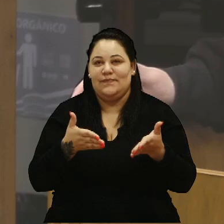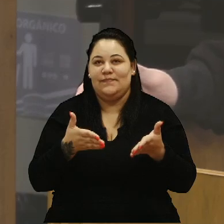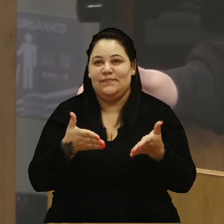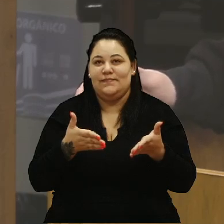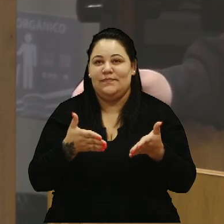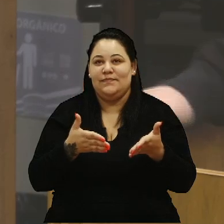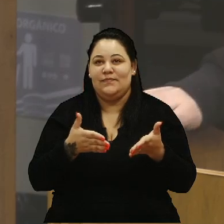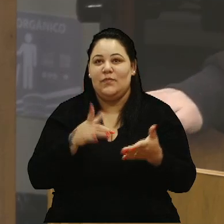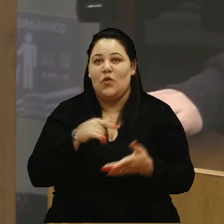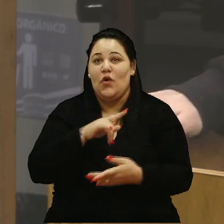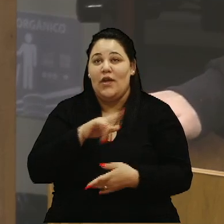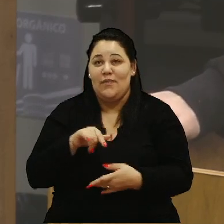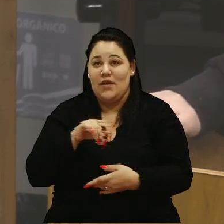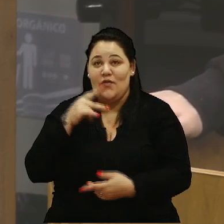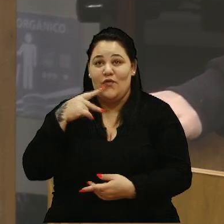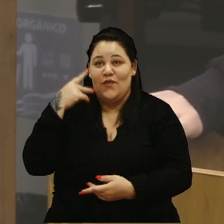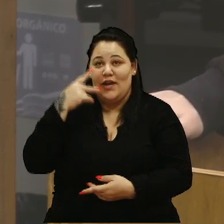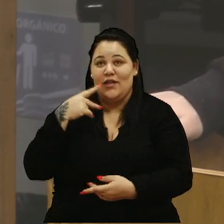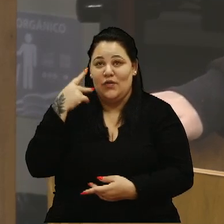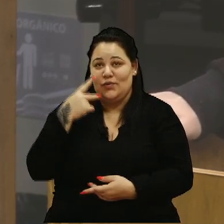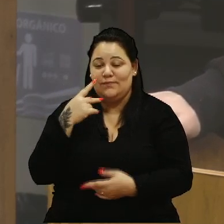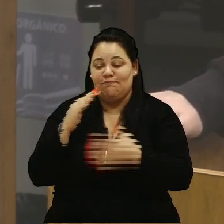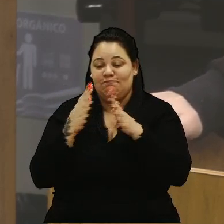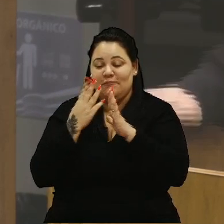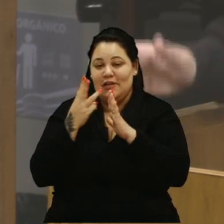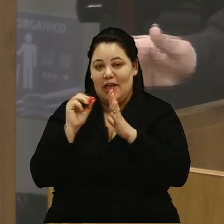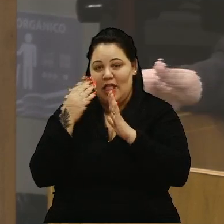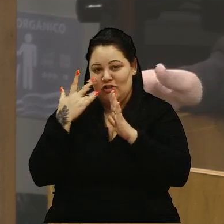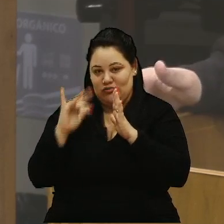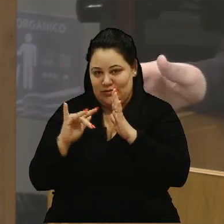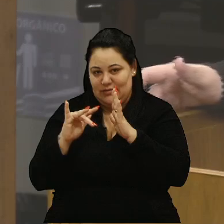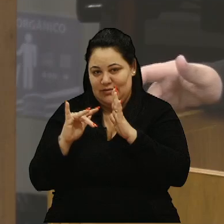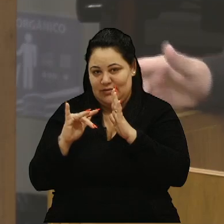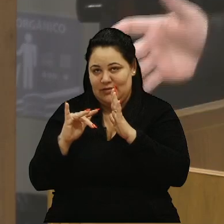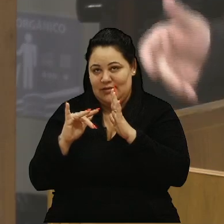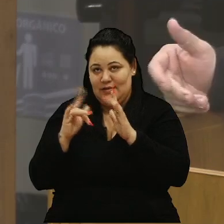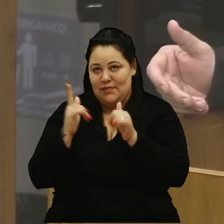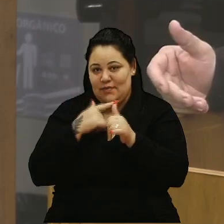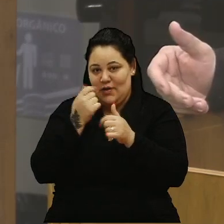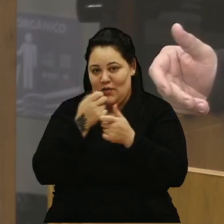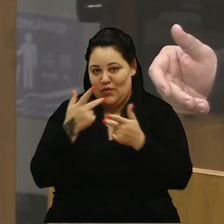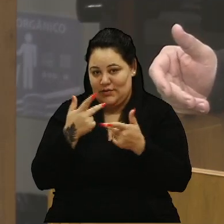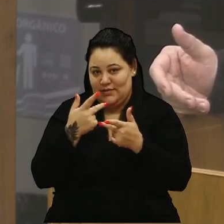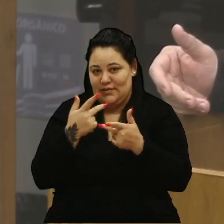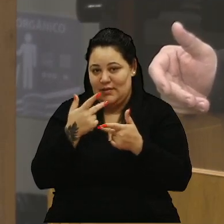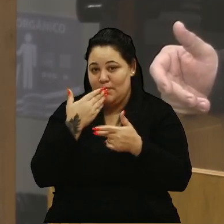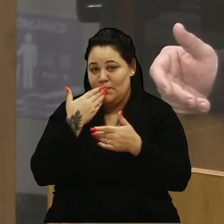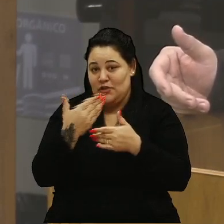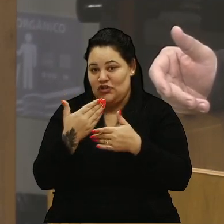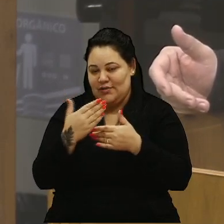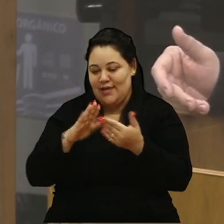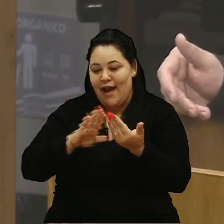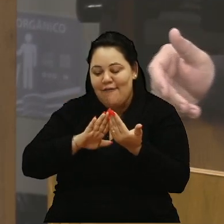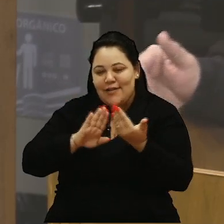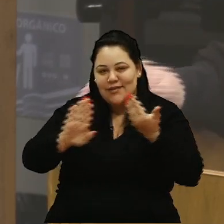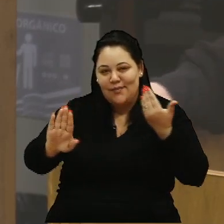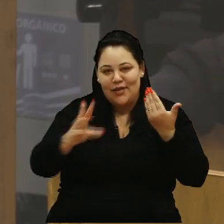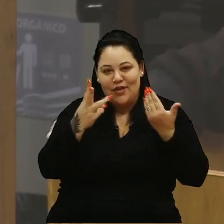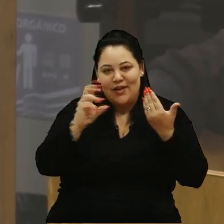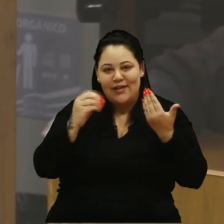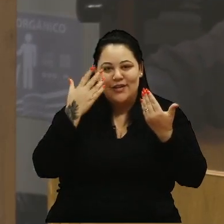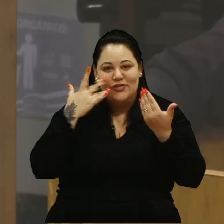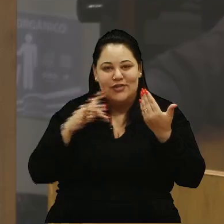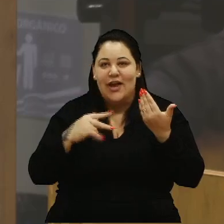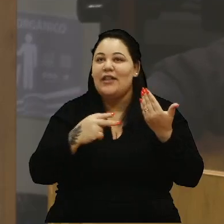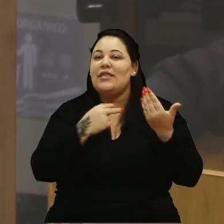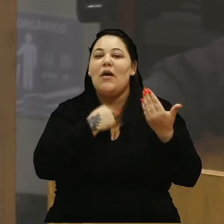uma licença inferior a 30 dias. Então, essa é a primeira questão que me faz requerer uma licença de 30 dias. Nós não podemos sair de